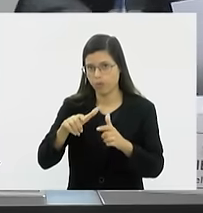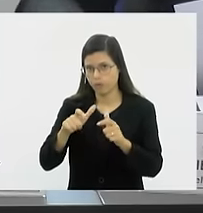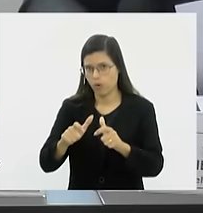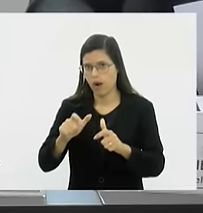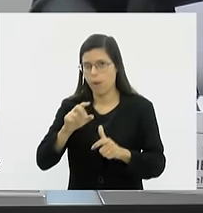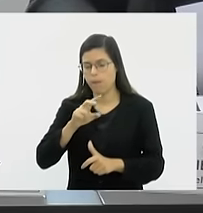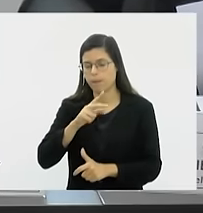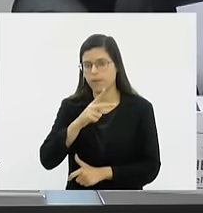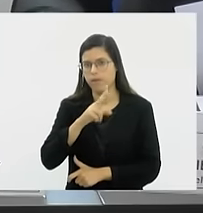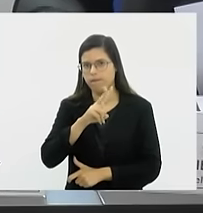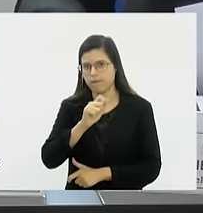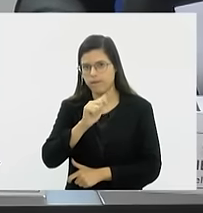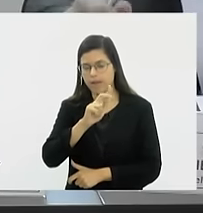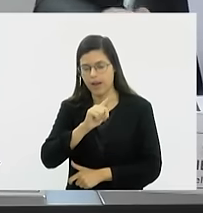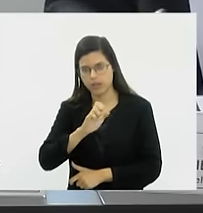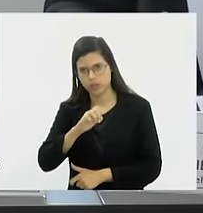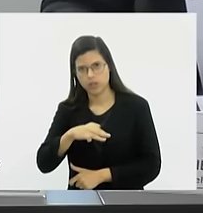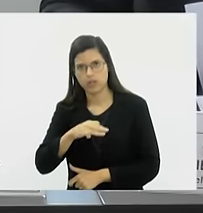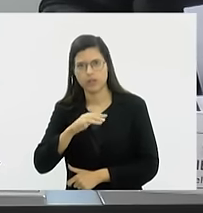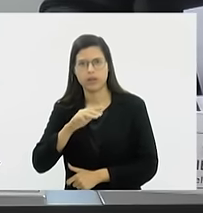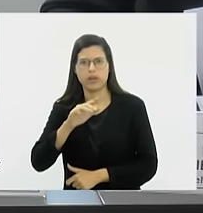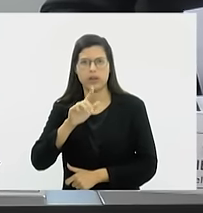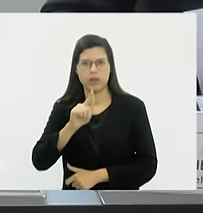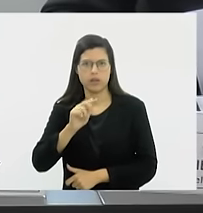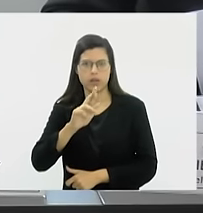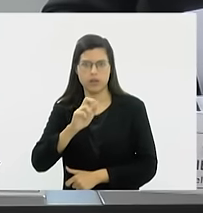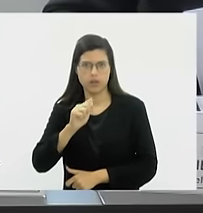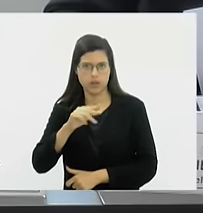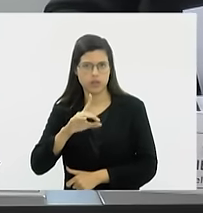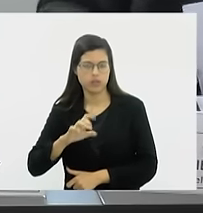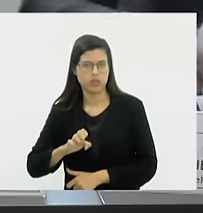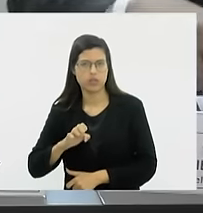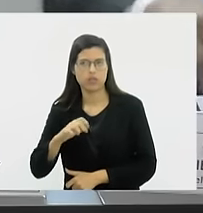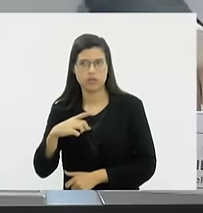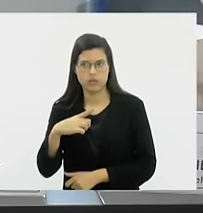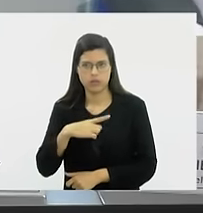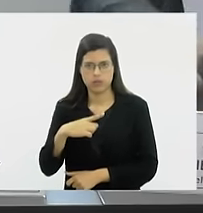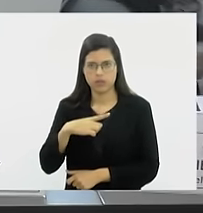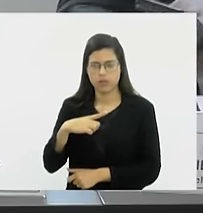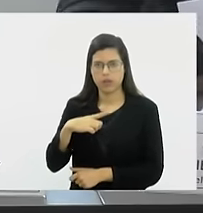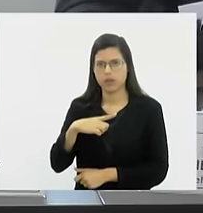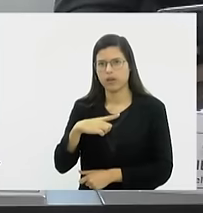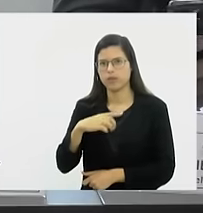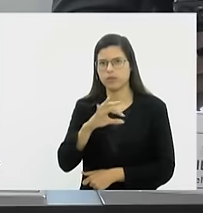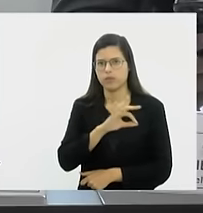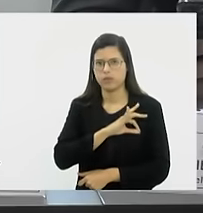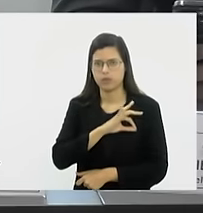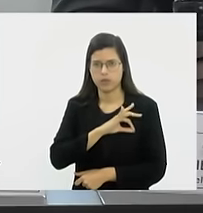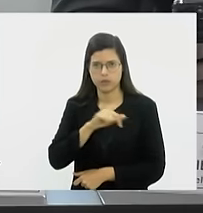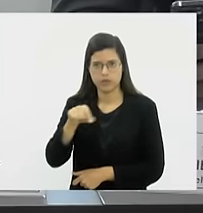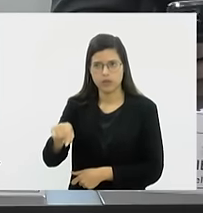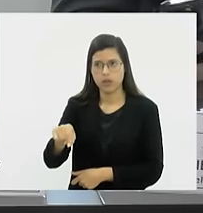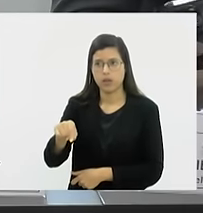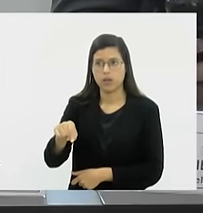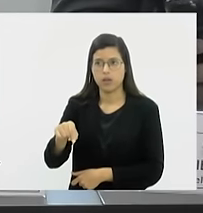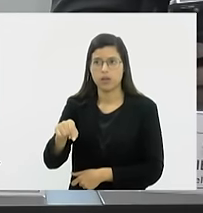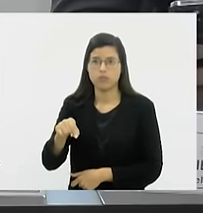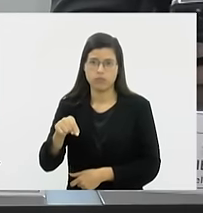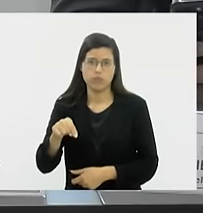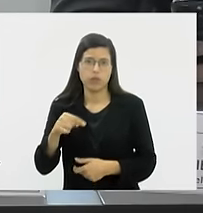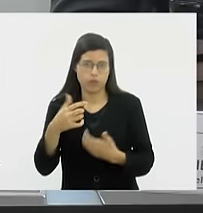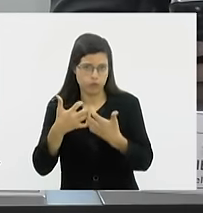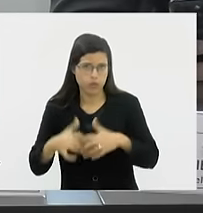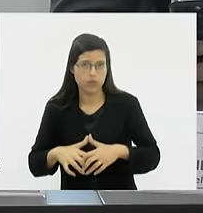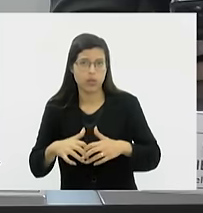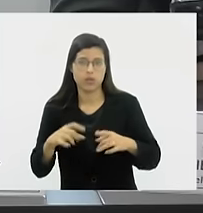uma unidade da Polícia Civil, que hoje está funcionando. Senão, as delegacias do Rio de Janeiro estavam atopetadas de